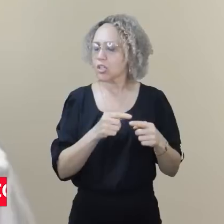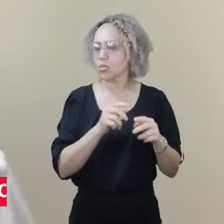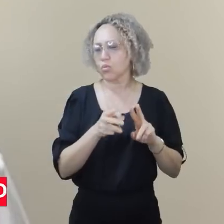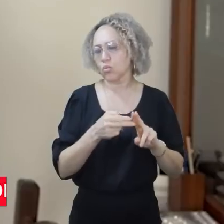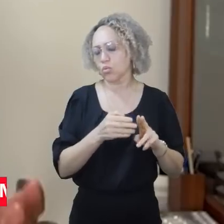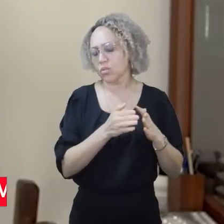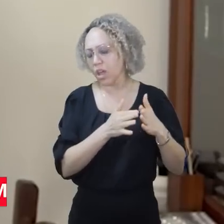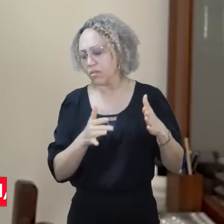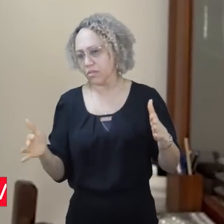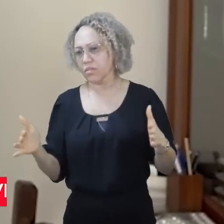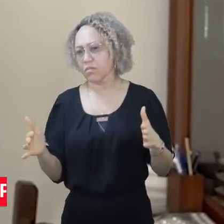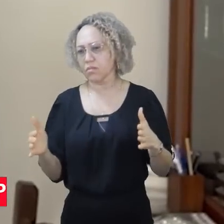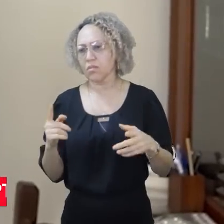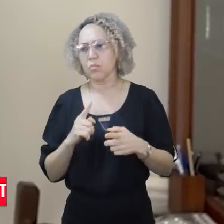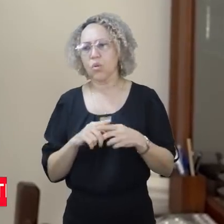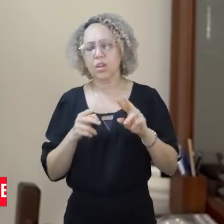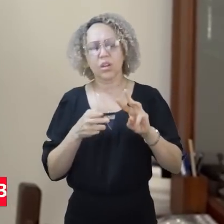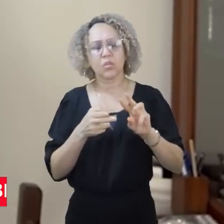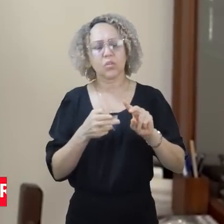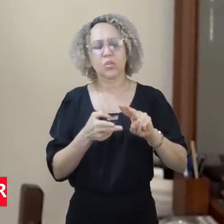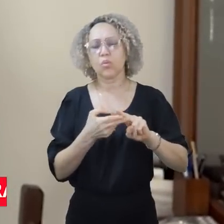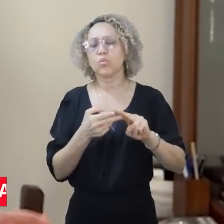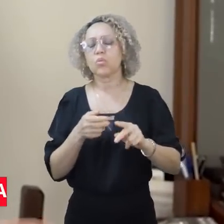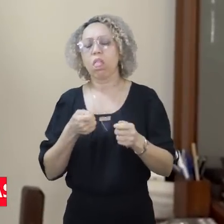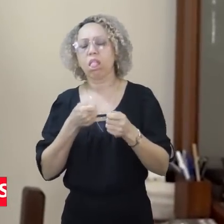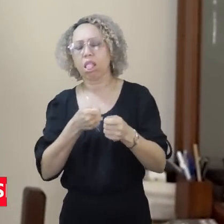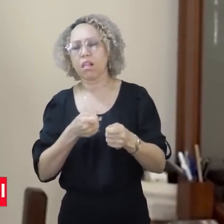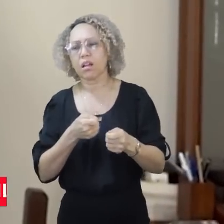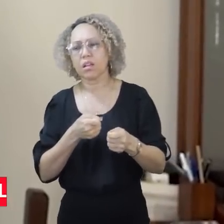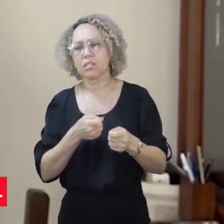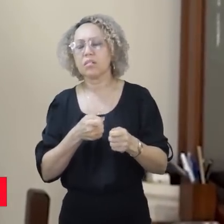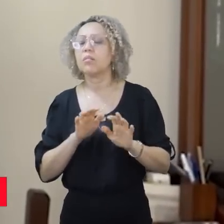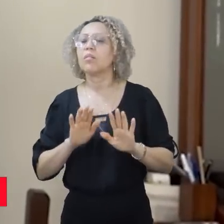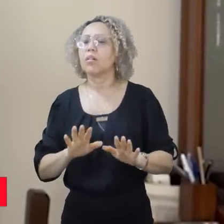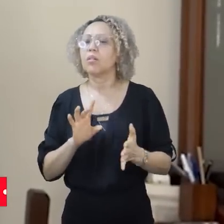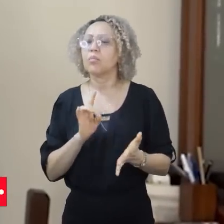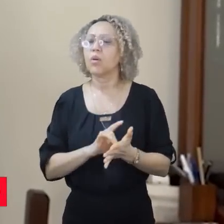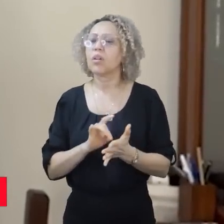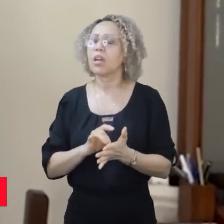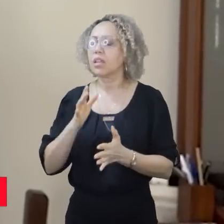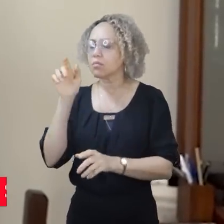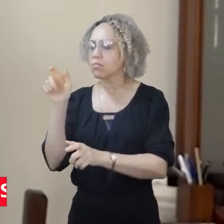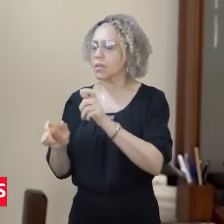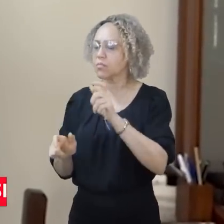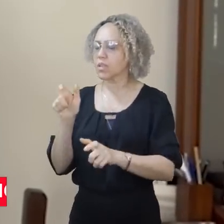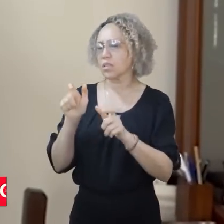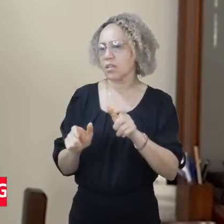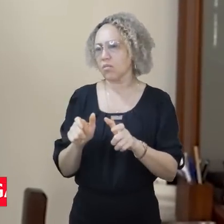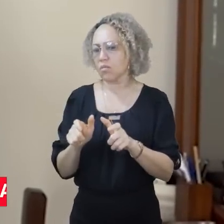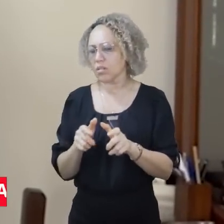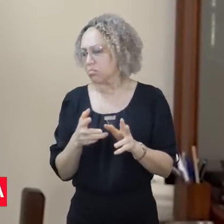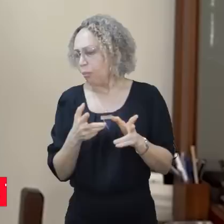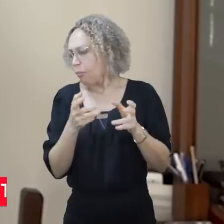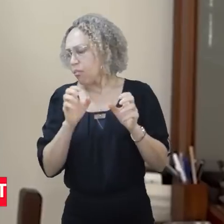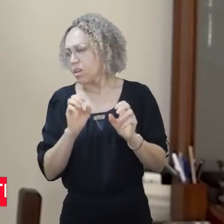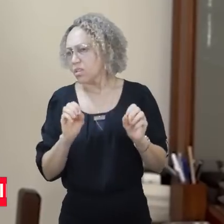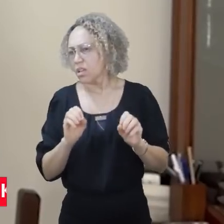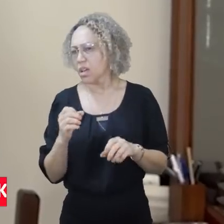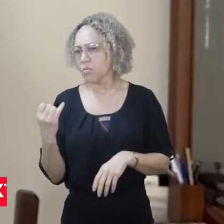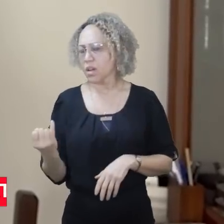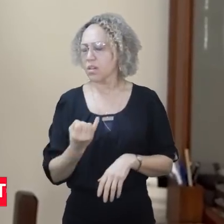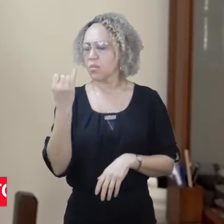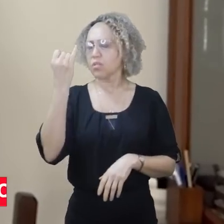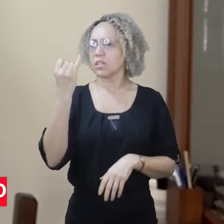brasileiro. Por que o SUS é atacado? É exatamente por parte daqueles que não percebem a